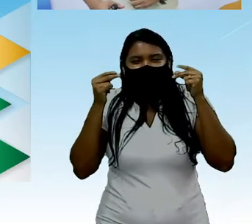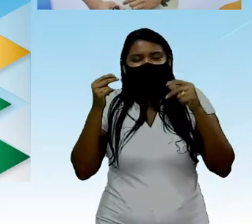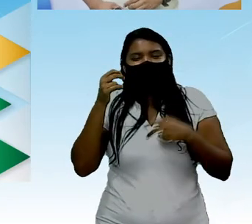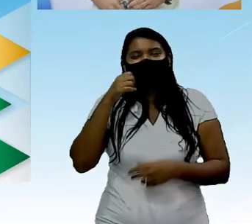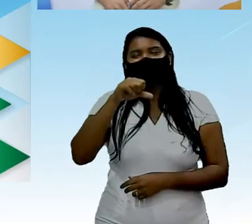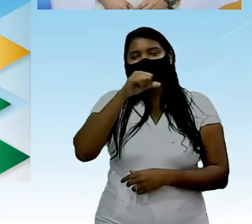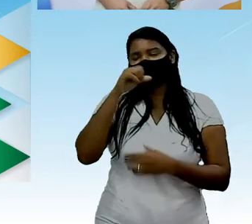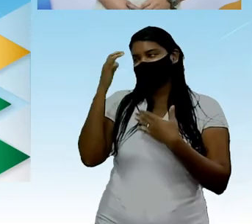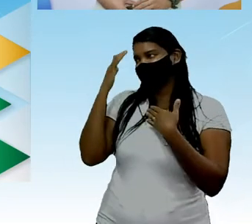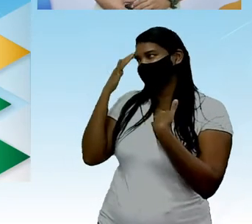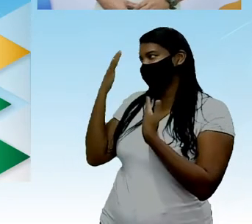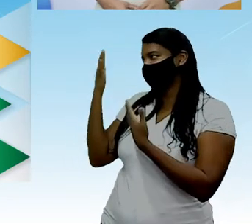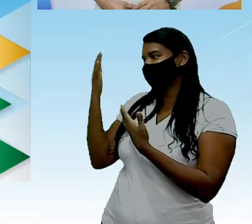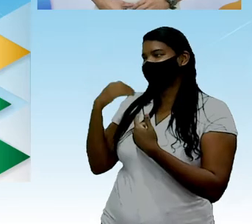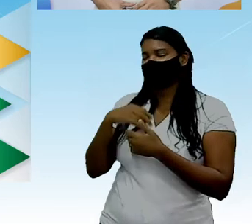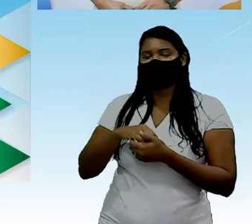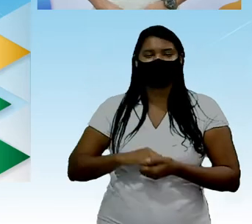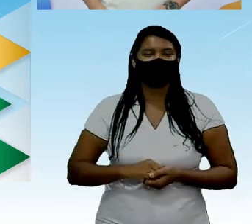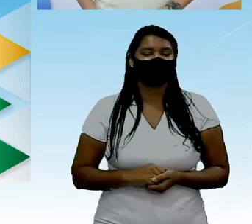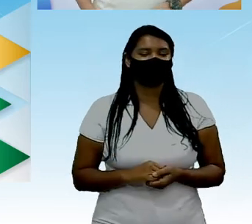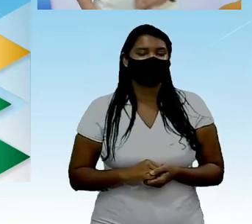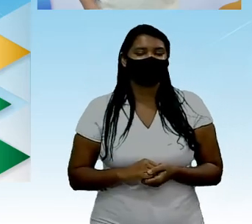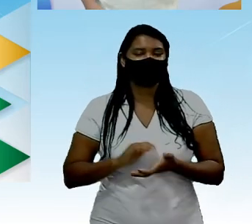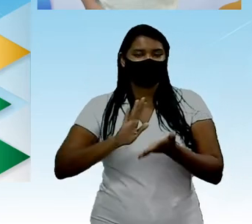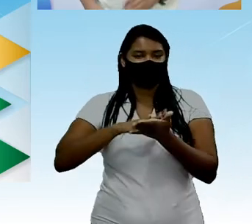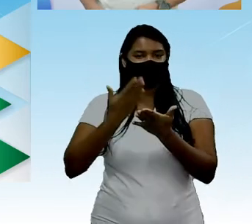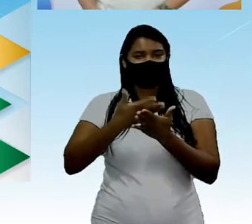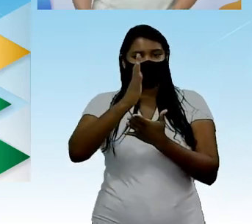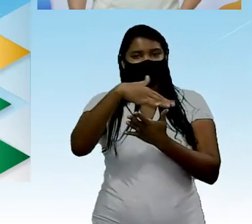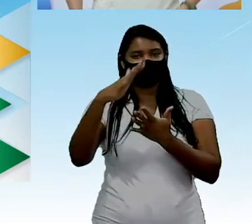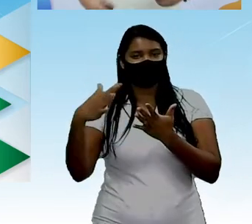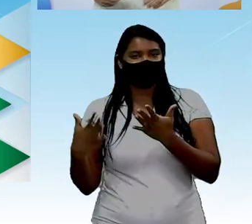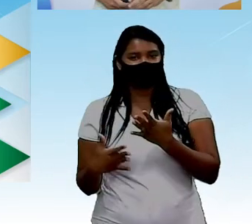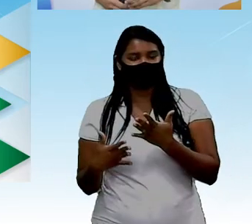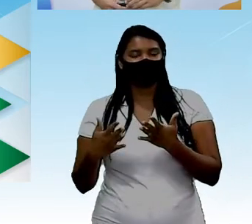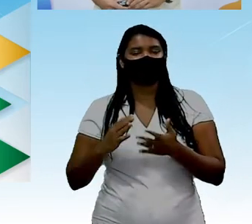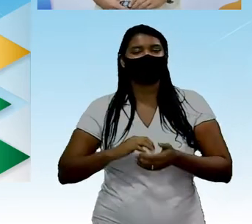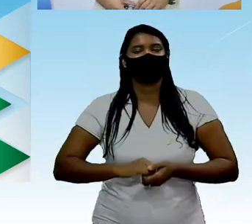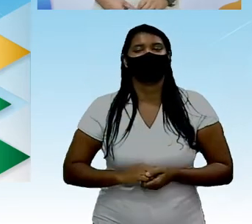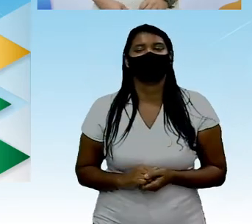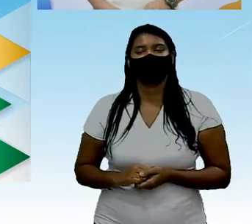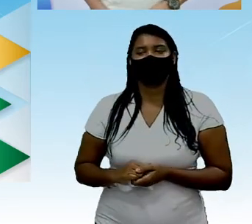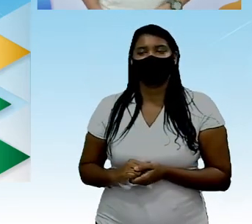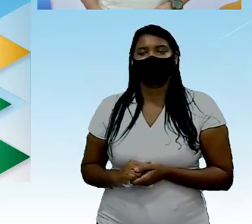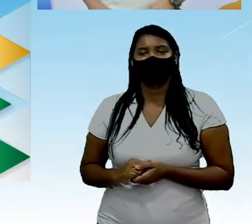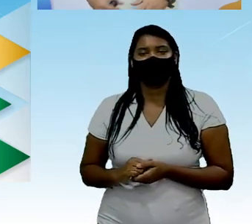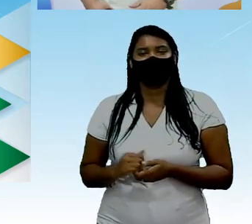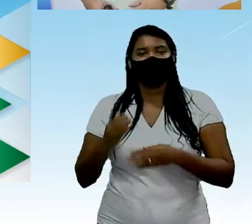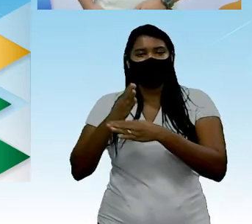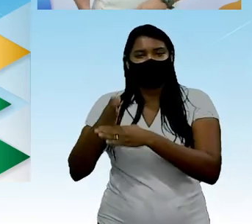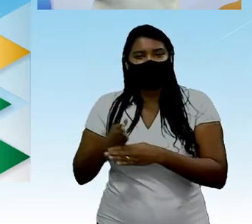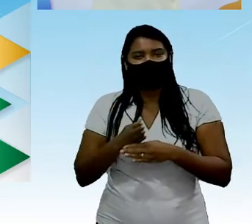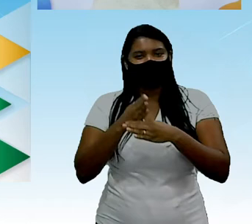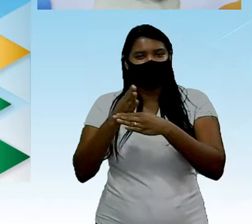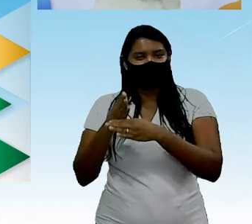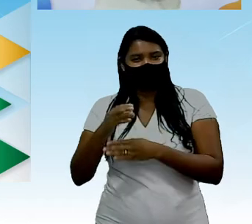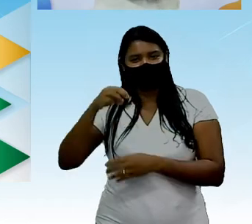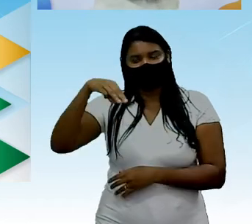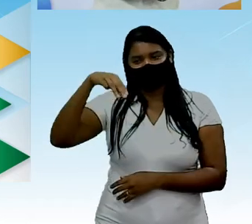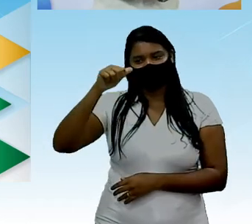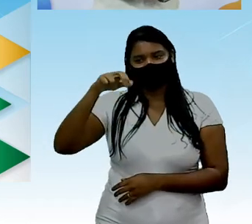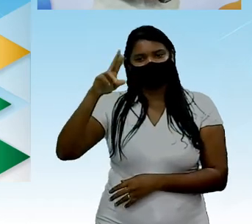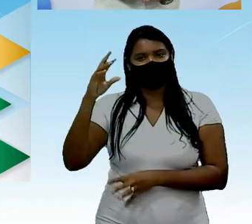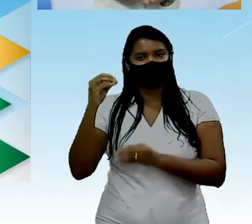cantinho do vídeo para vocês acompanharem, fazendo a transcrição para você. E é claro, ele, nosso parceiraço, Manuel, que está hoje